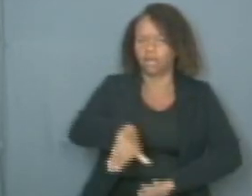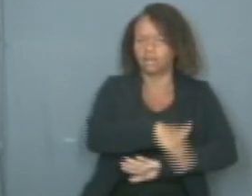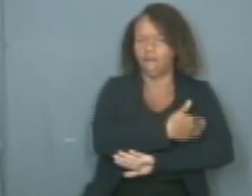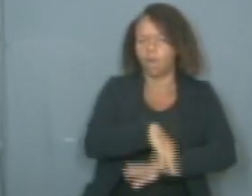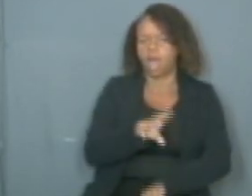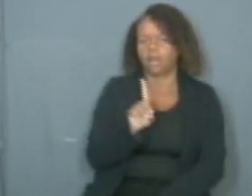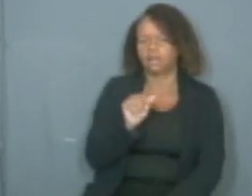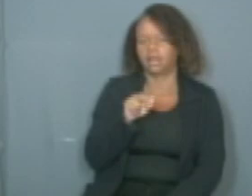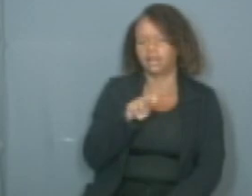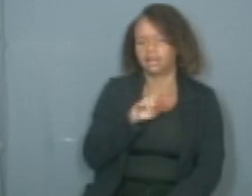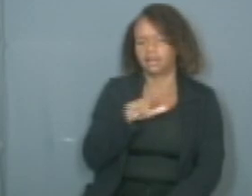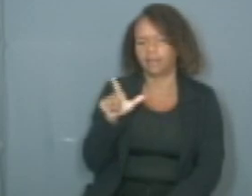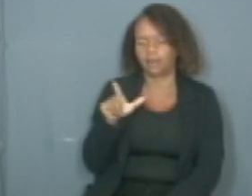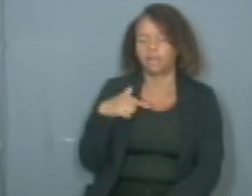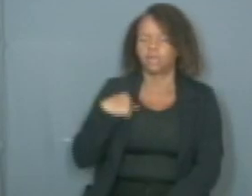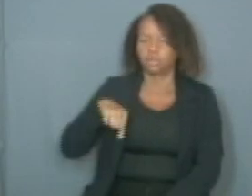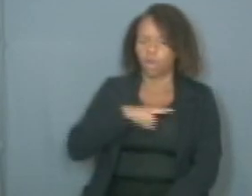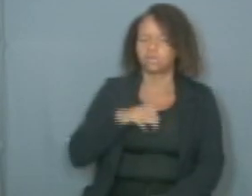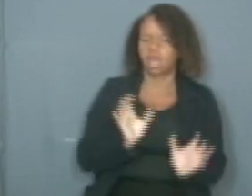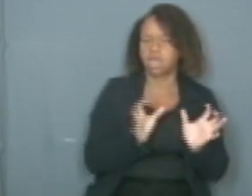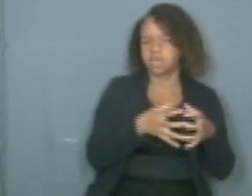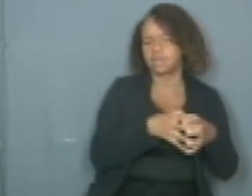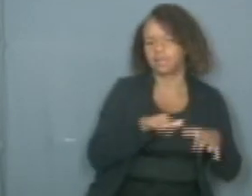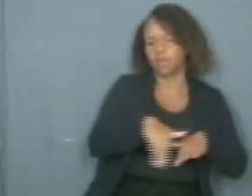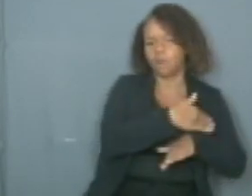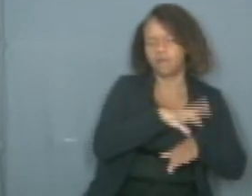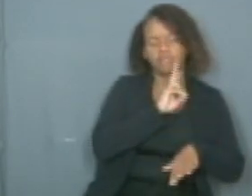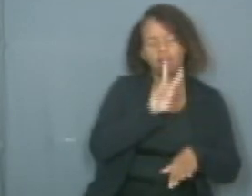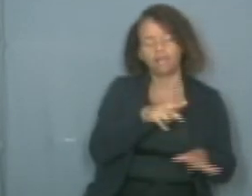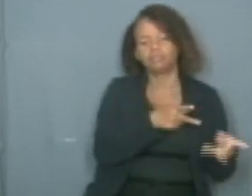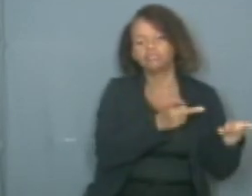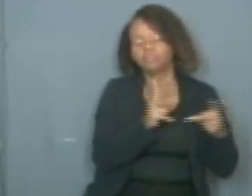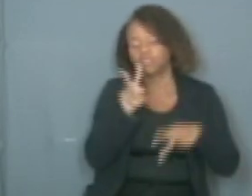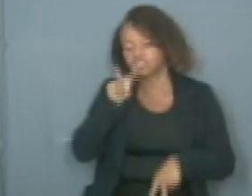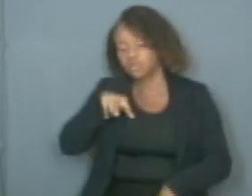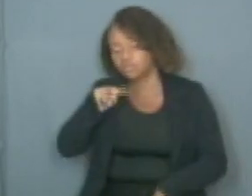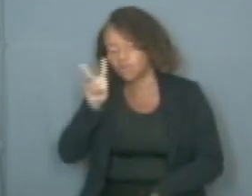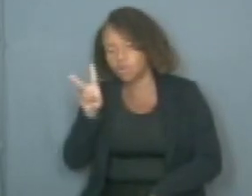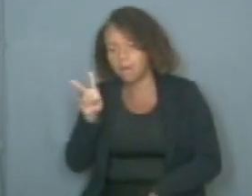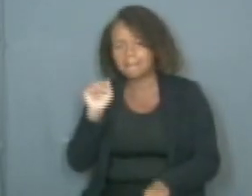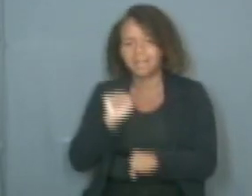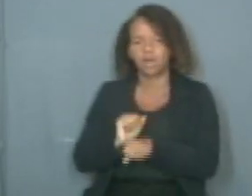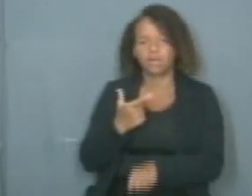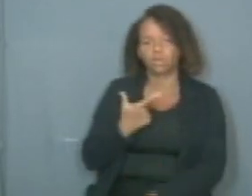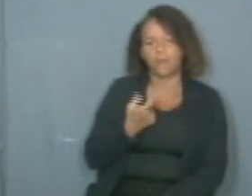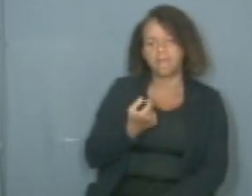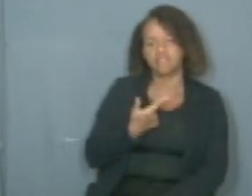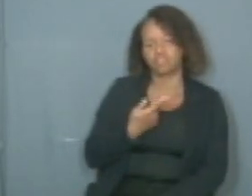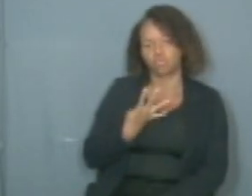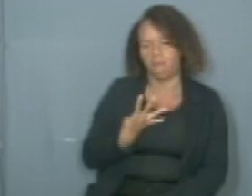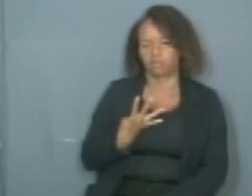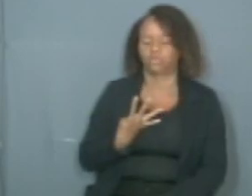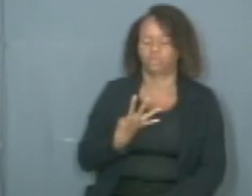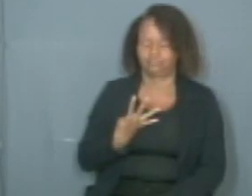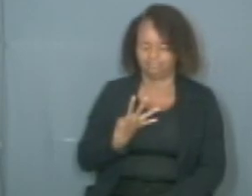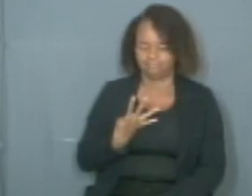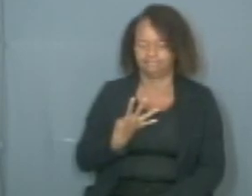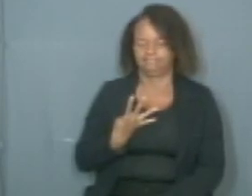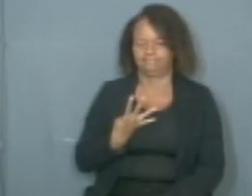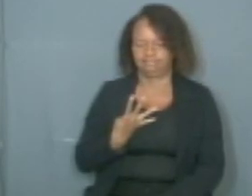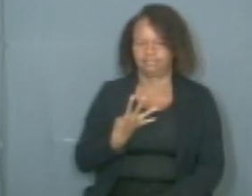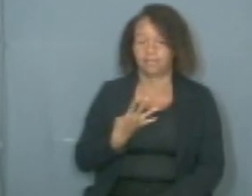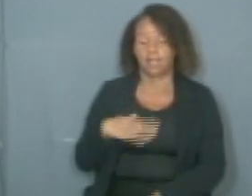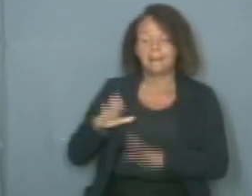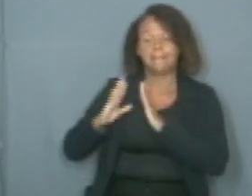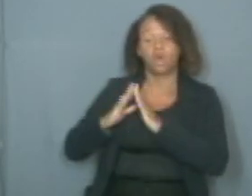Daniel, e nossa equipe de rua foi lá e verificou isso. Essa obra parou em 2024. E